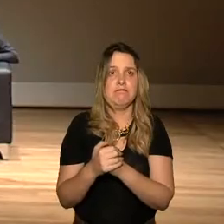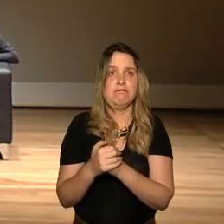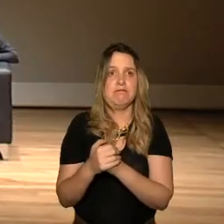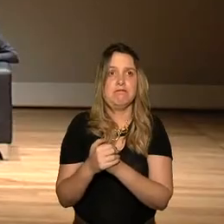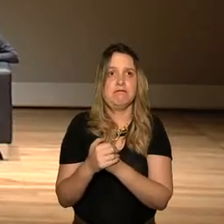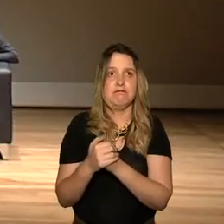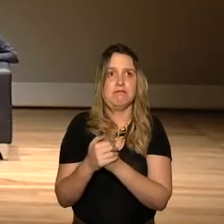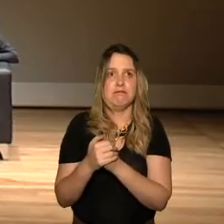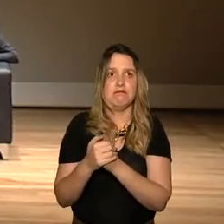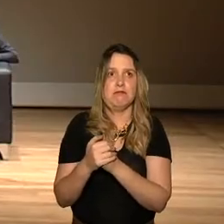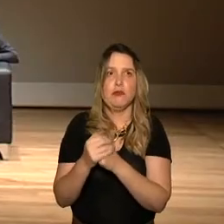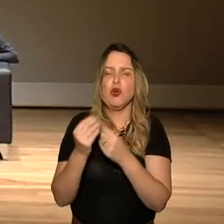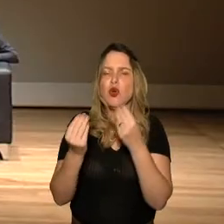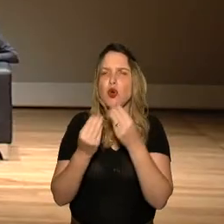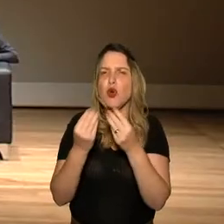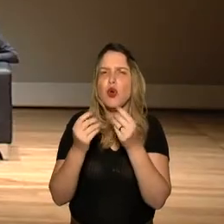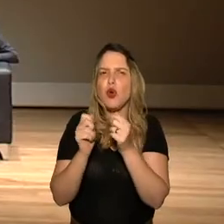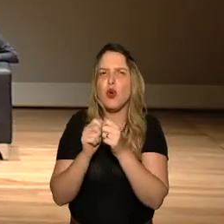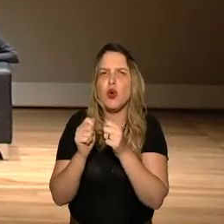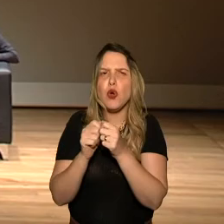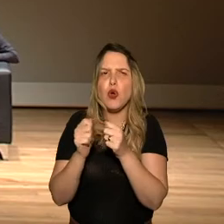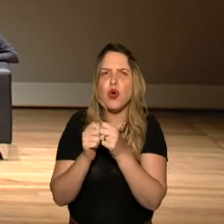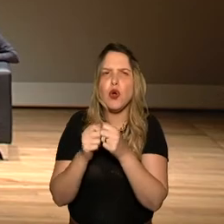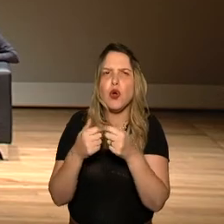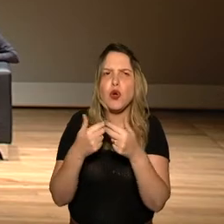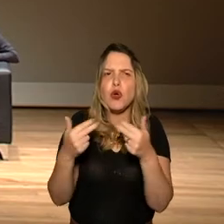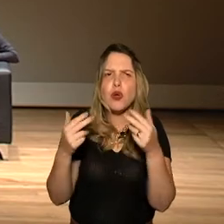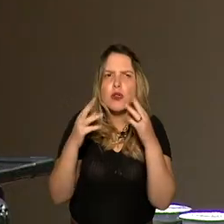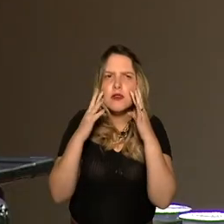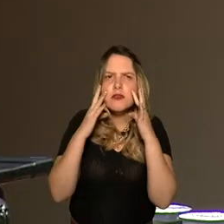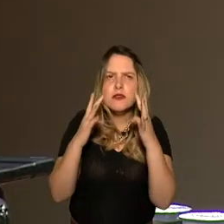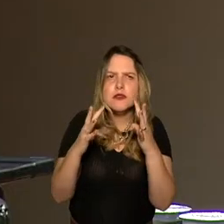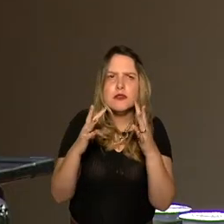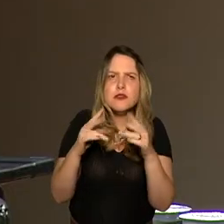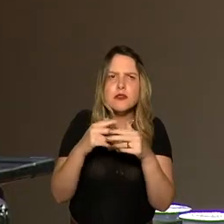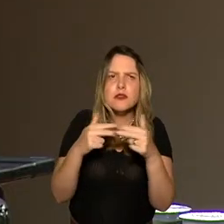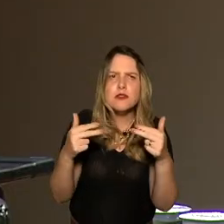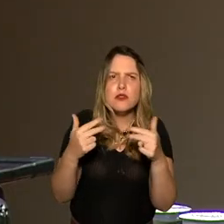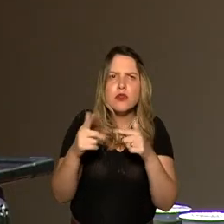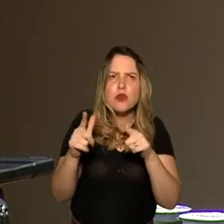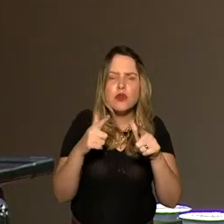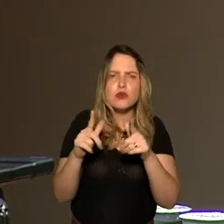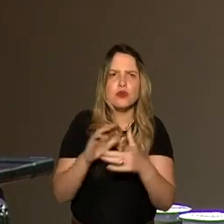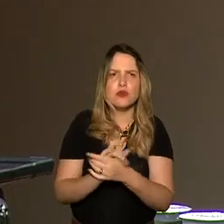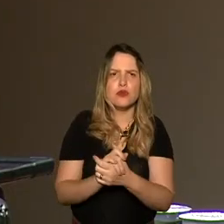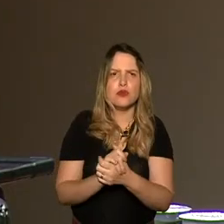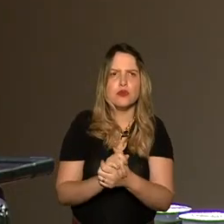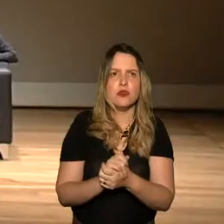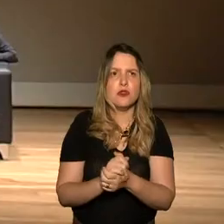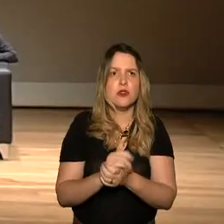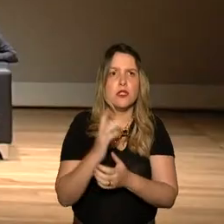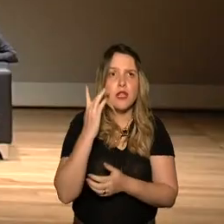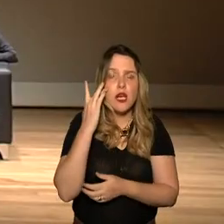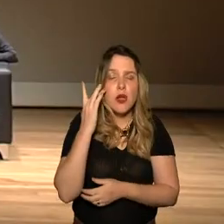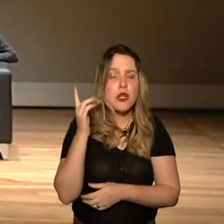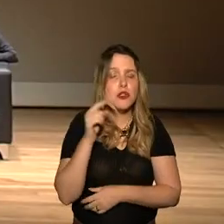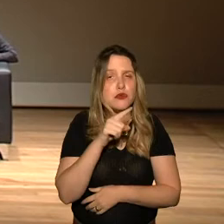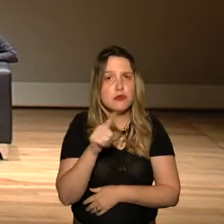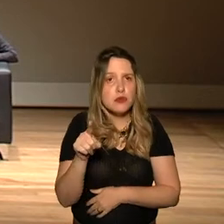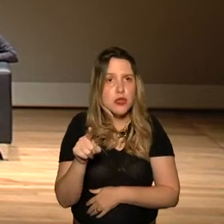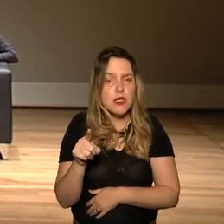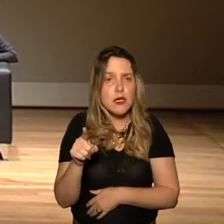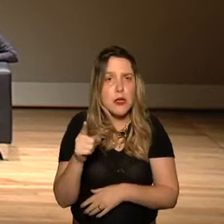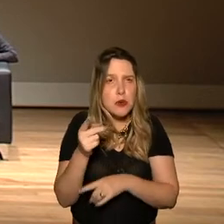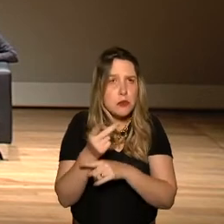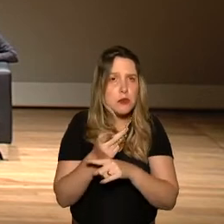como como fazer como despertar e como fazer essa conexão com outros atores eu acho que é de você é